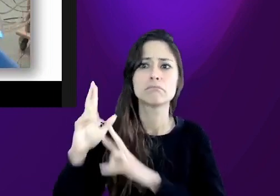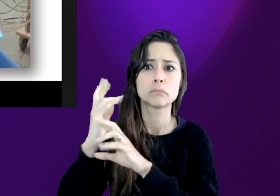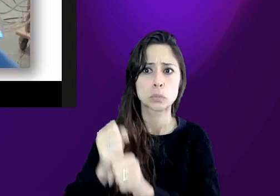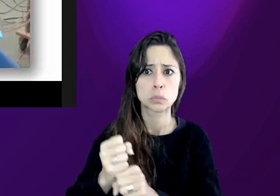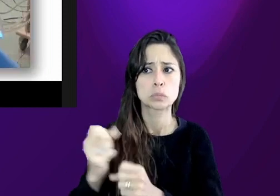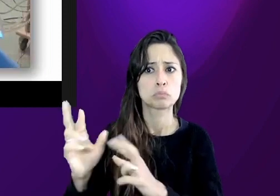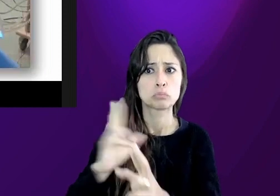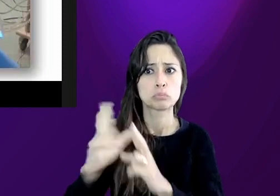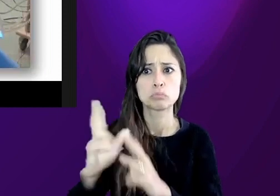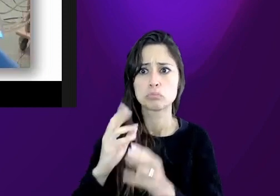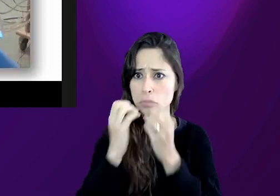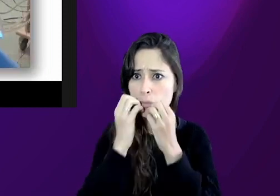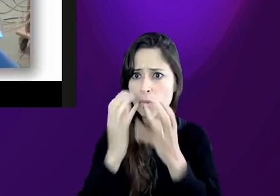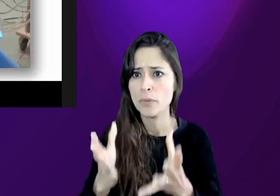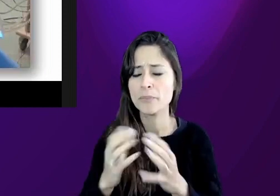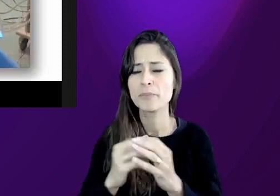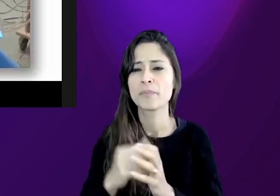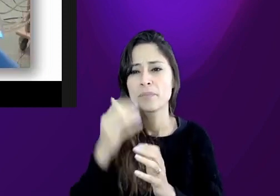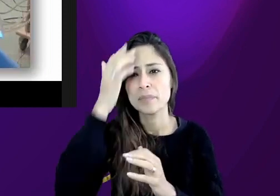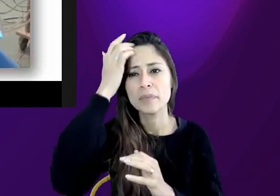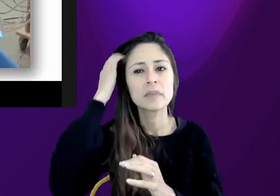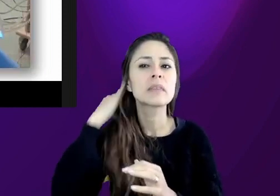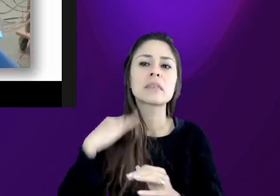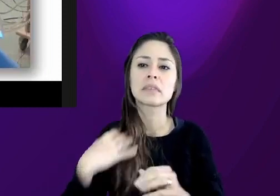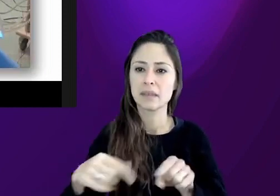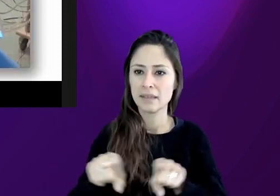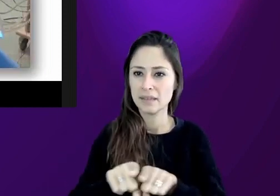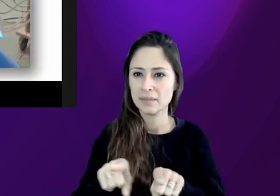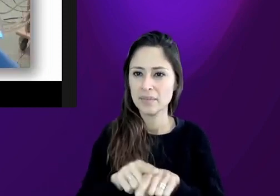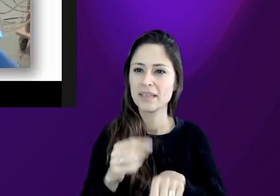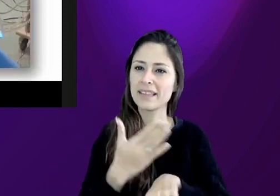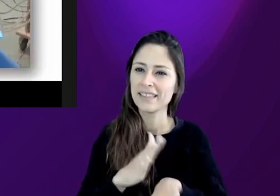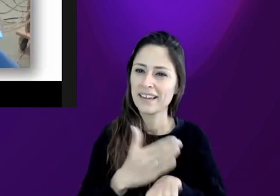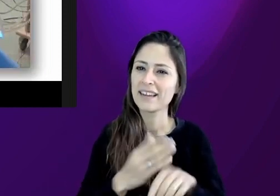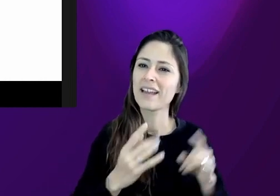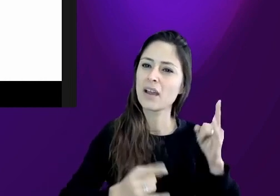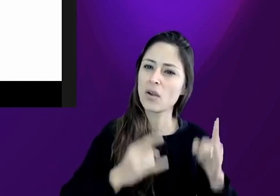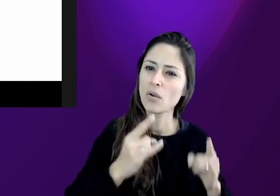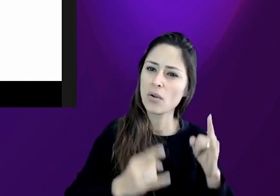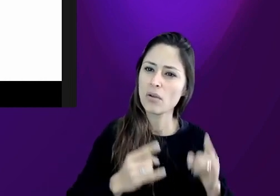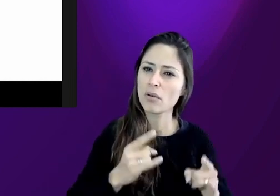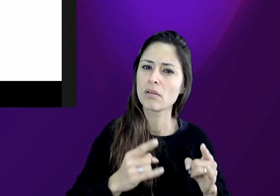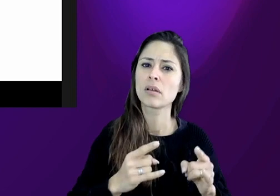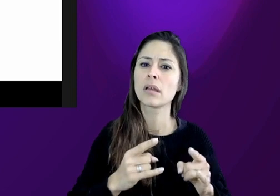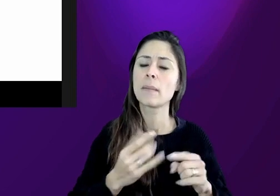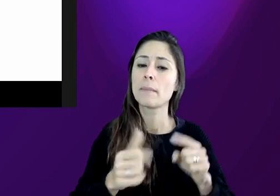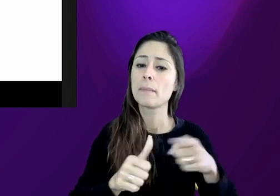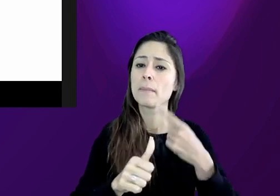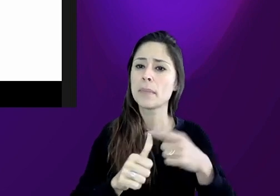prazo. Passamos a treinar a gastrectomia robótica em suínos,